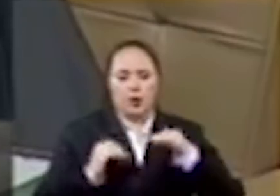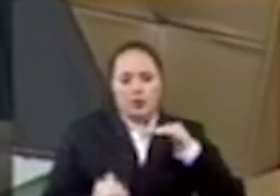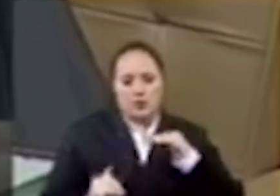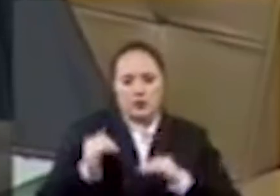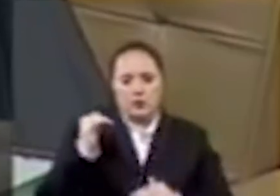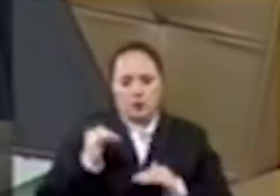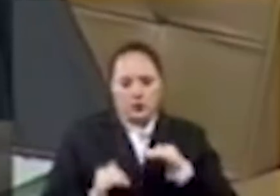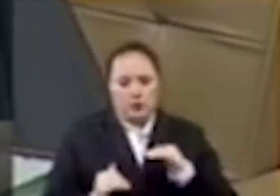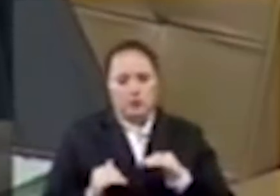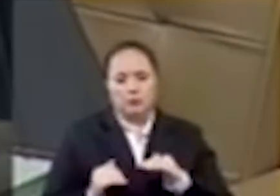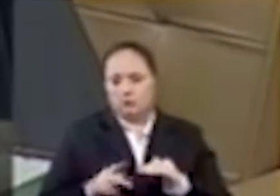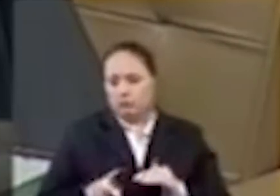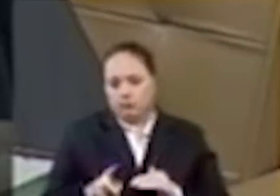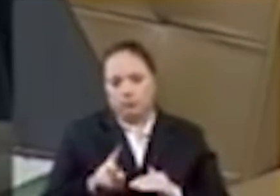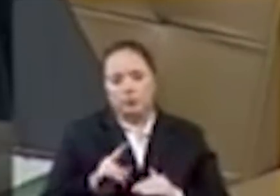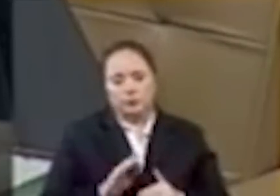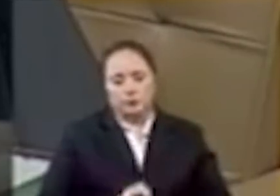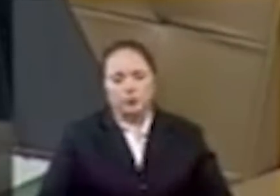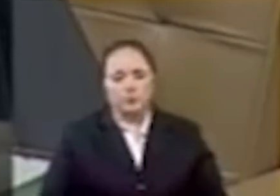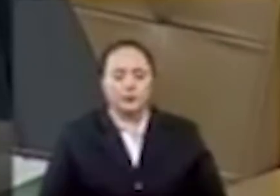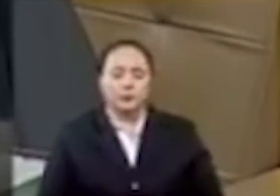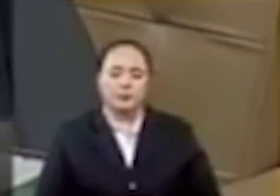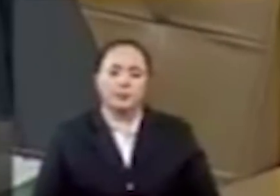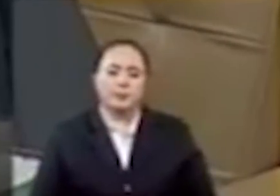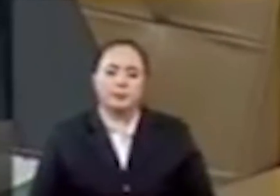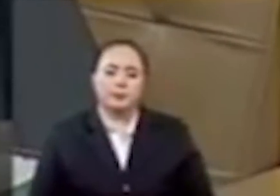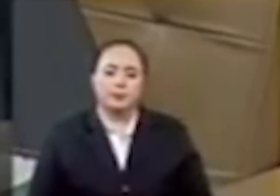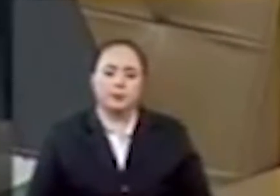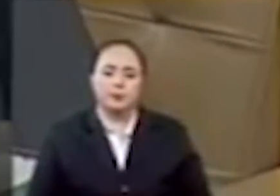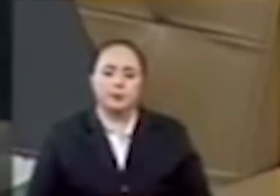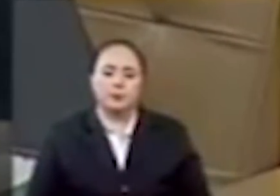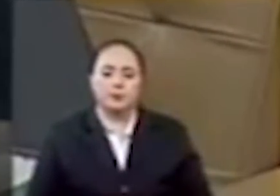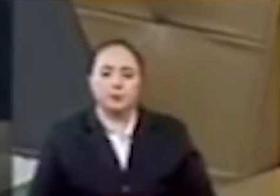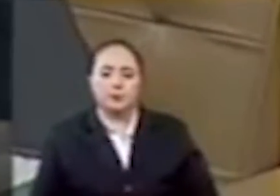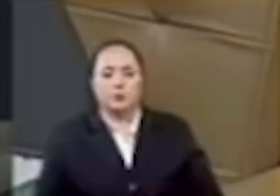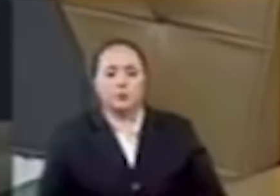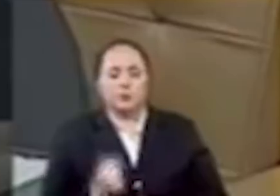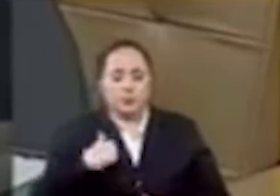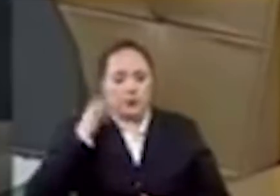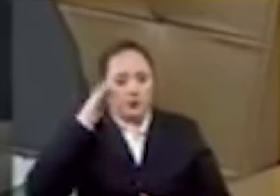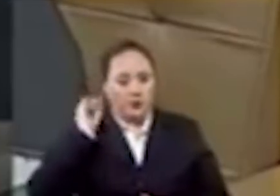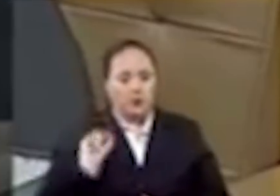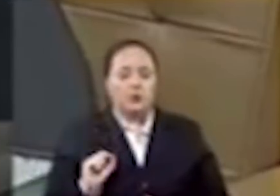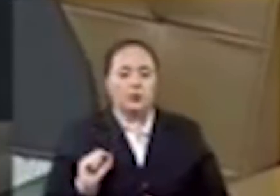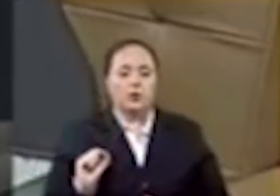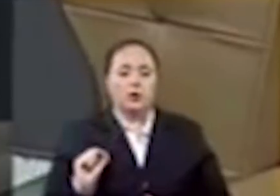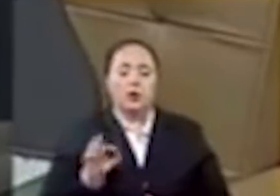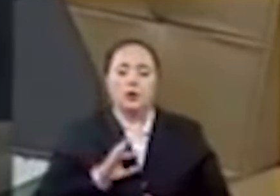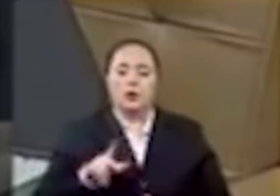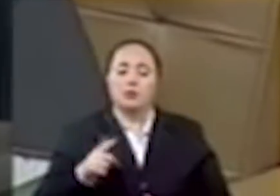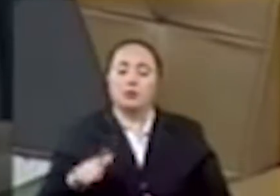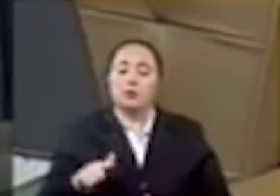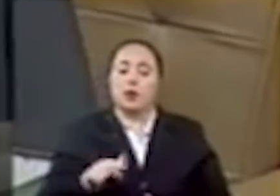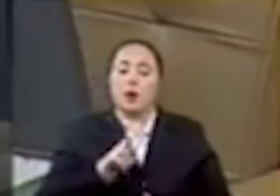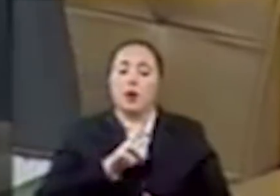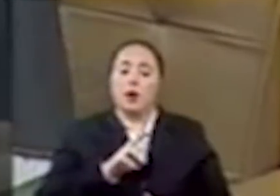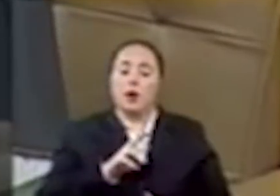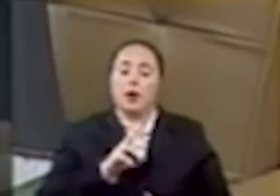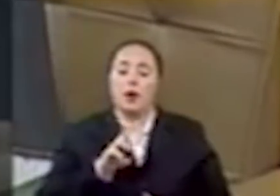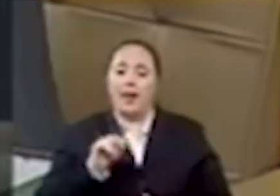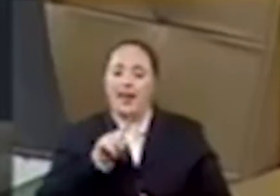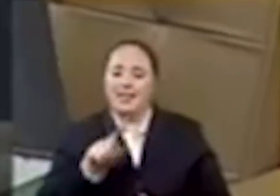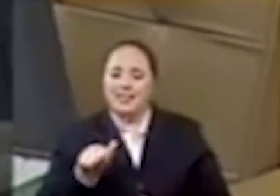e esse desequilíbrio do sistema punitivo. Entendo nessa linha de raciocínio não configuradas razões para